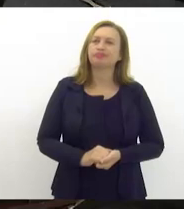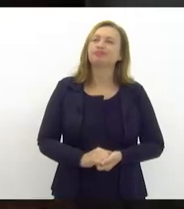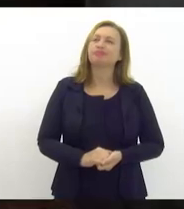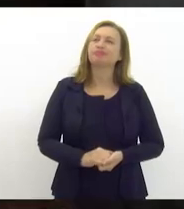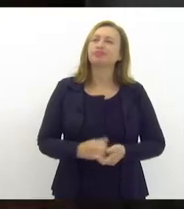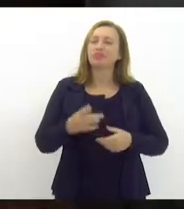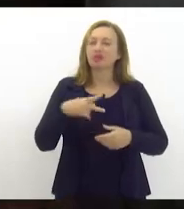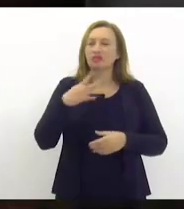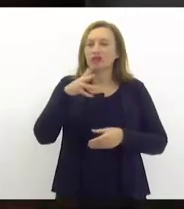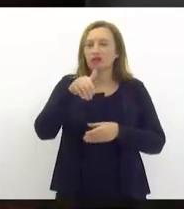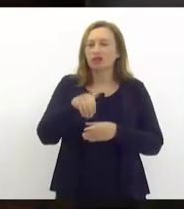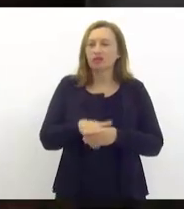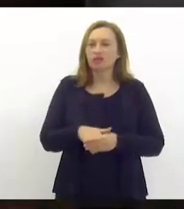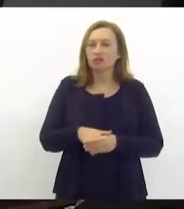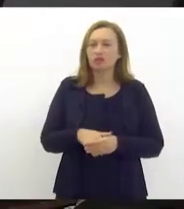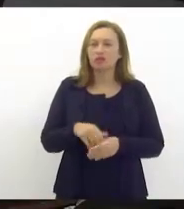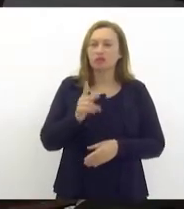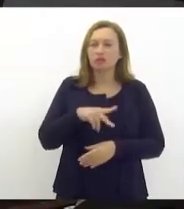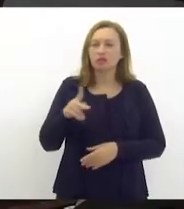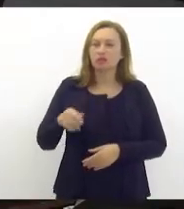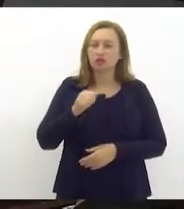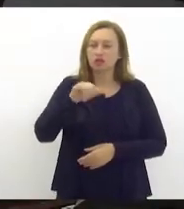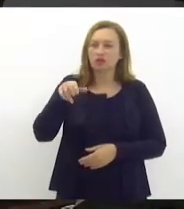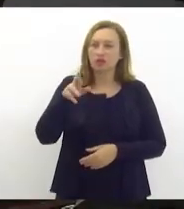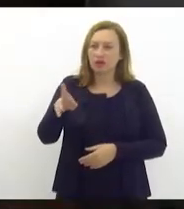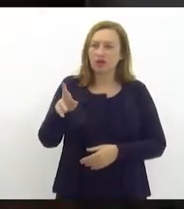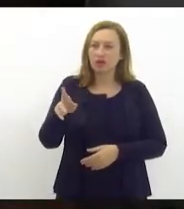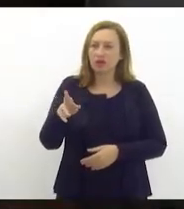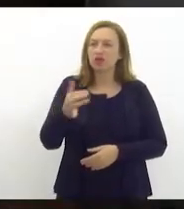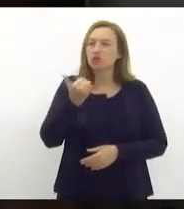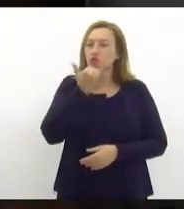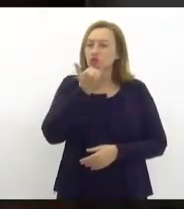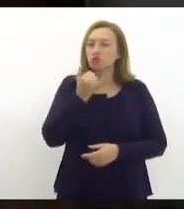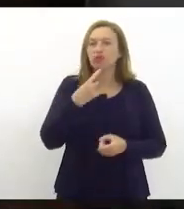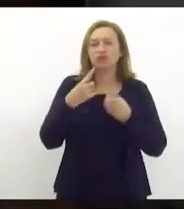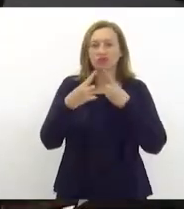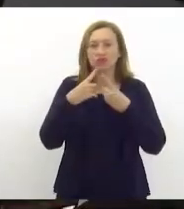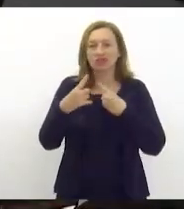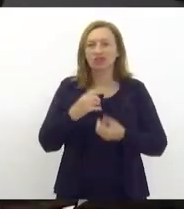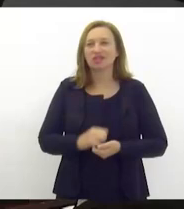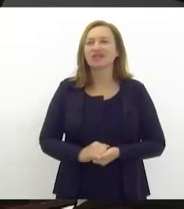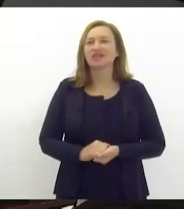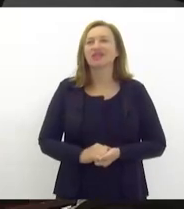Para declarar voto, professor Josemar. Meu voto favorável. Para discutir.